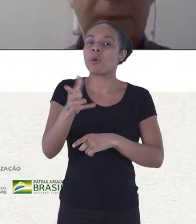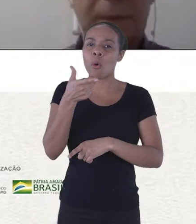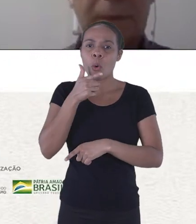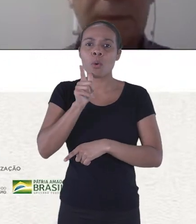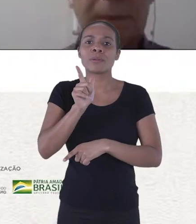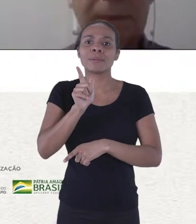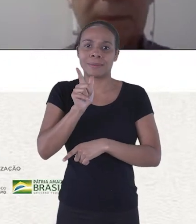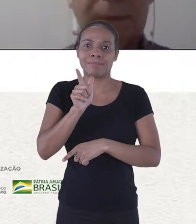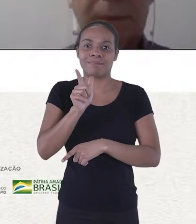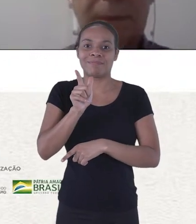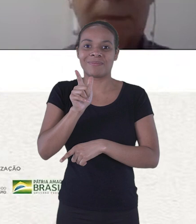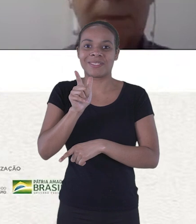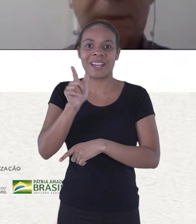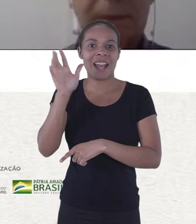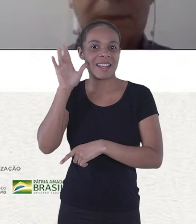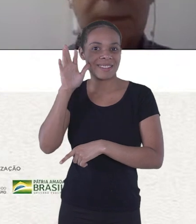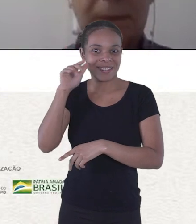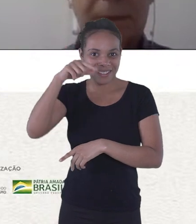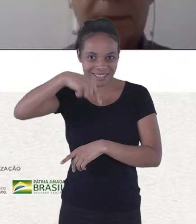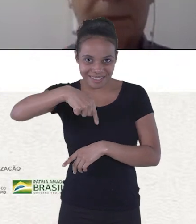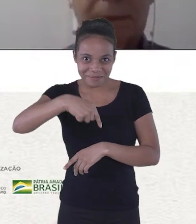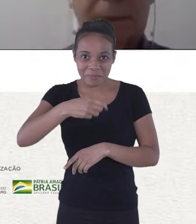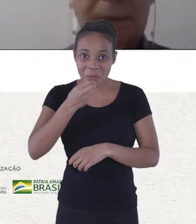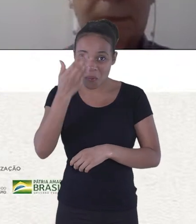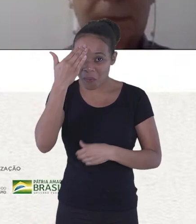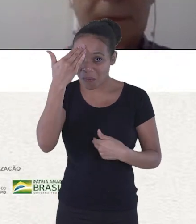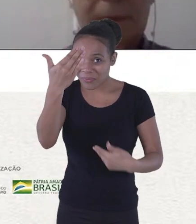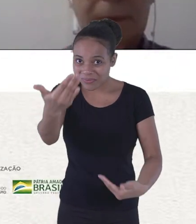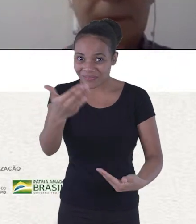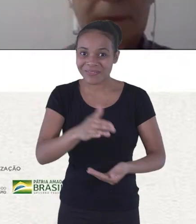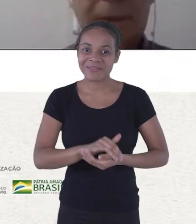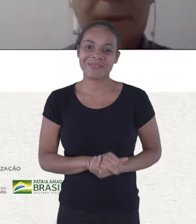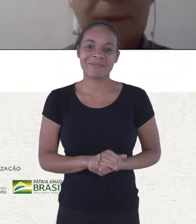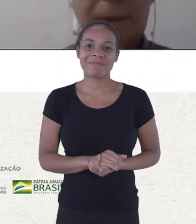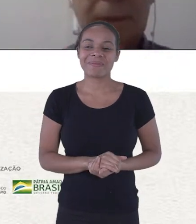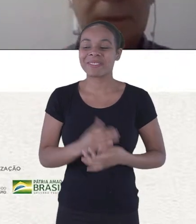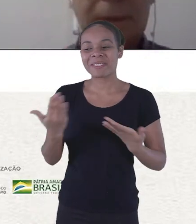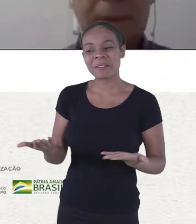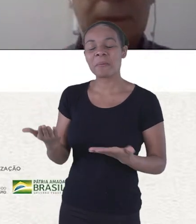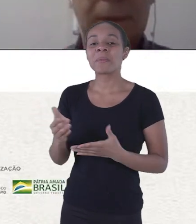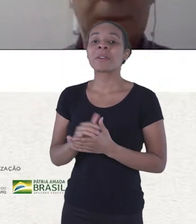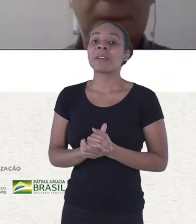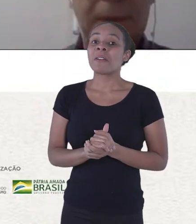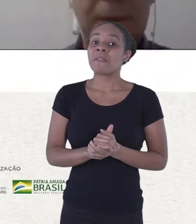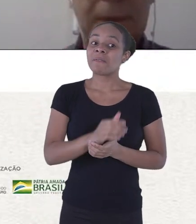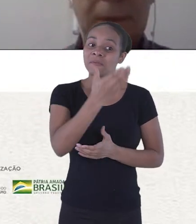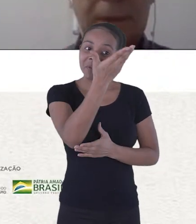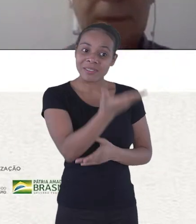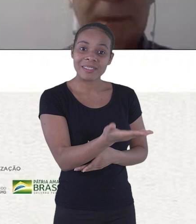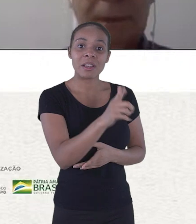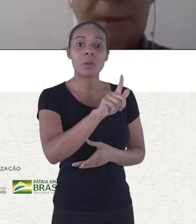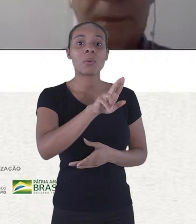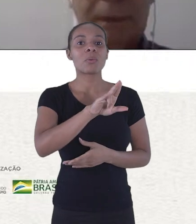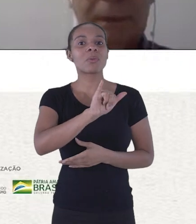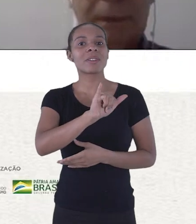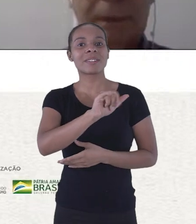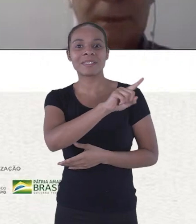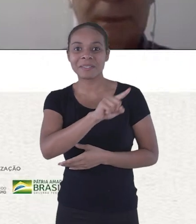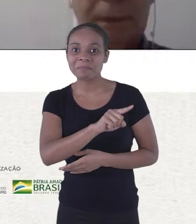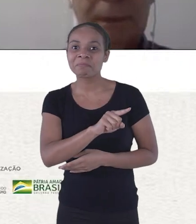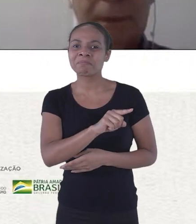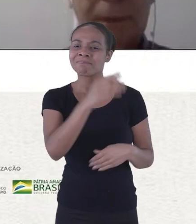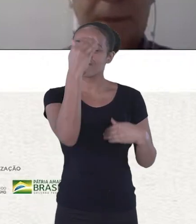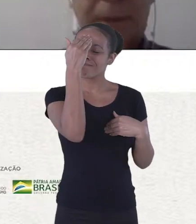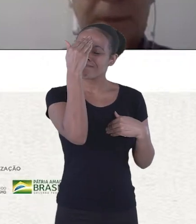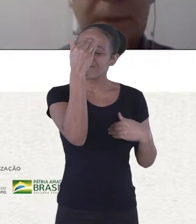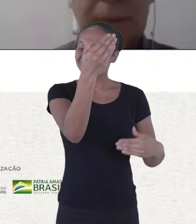aí. Muito obrigado. Bem, Luiz, uma alegria grande, imensa estar aqui conversando com você. Uma alegria, um sonho, eu nunca